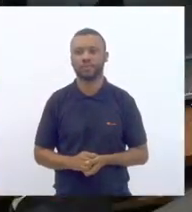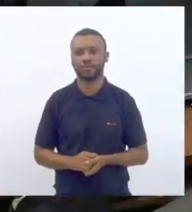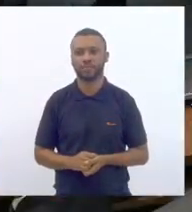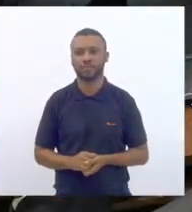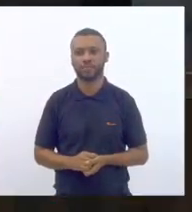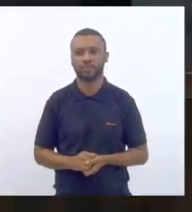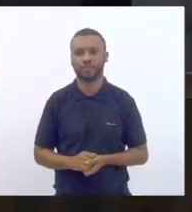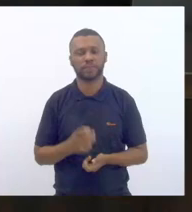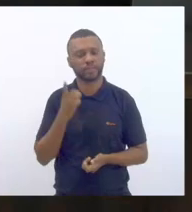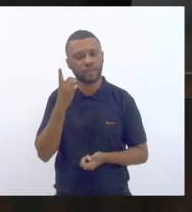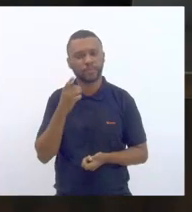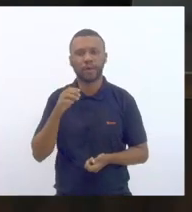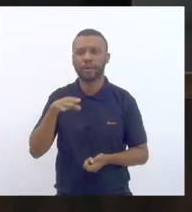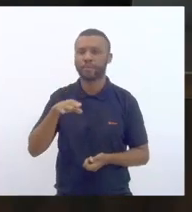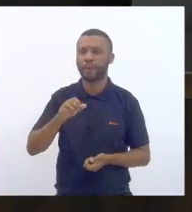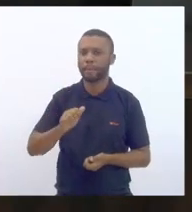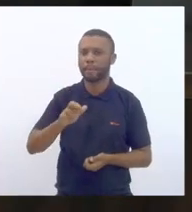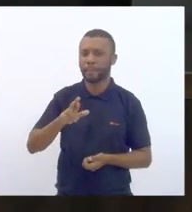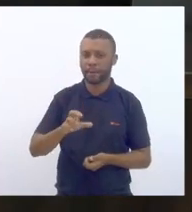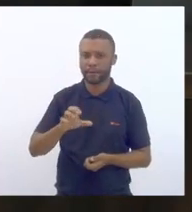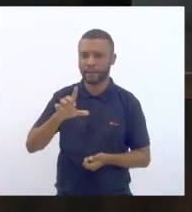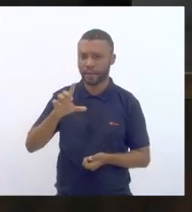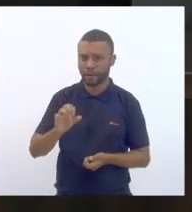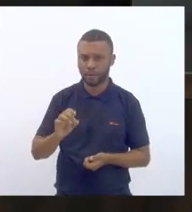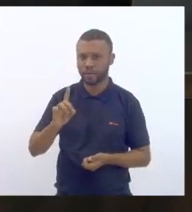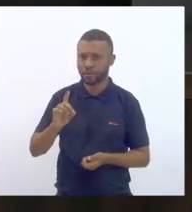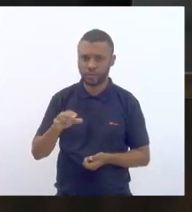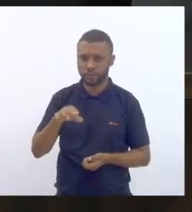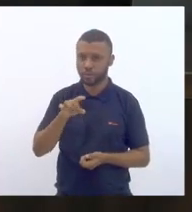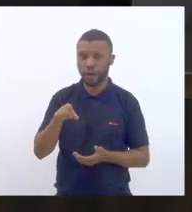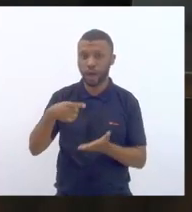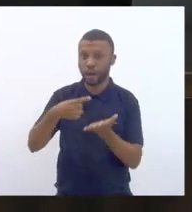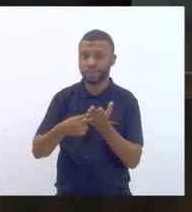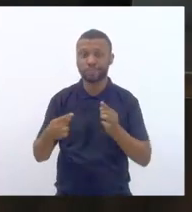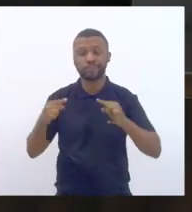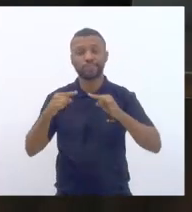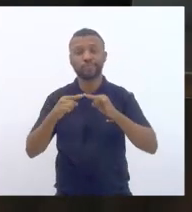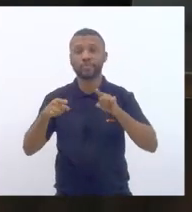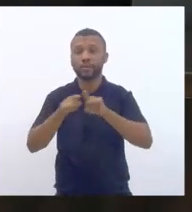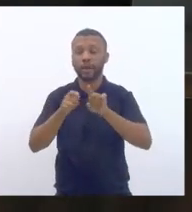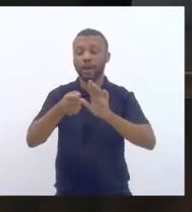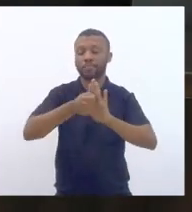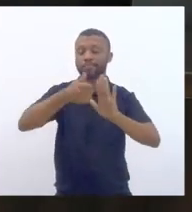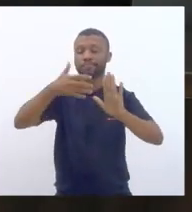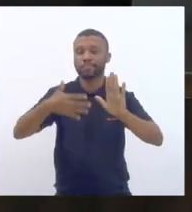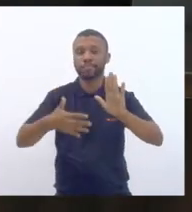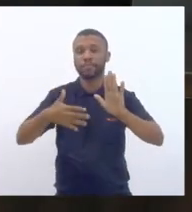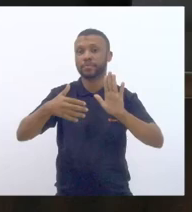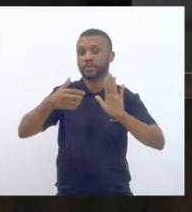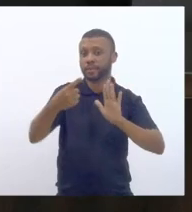Deputado Marcelo Dino, nós acordamos também o 15º, que é...